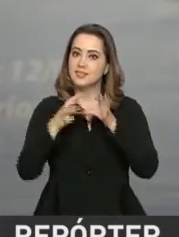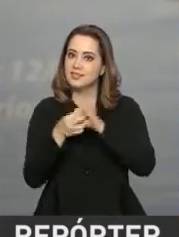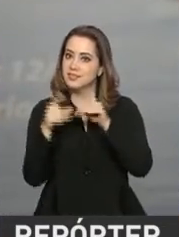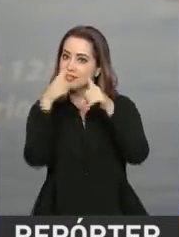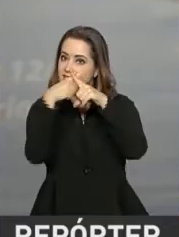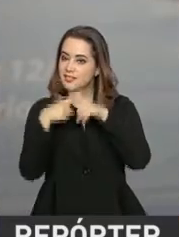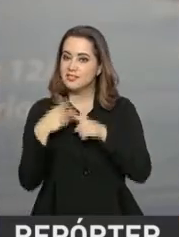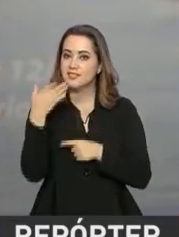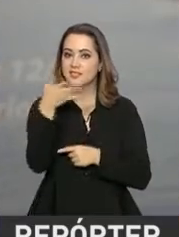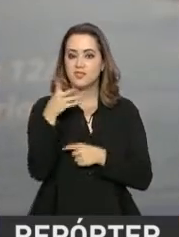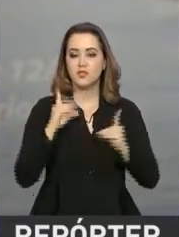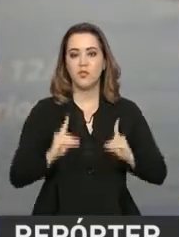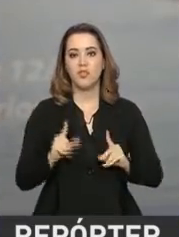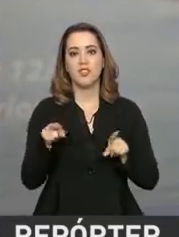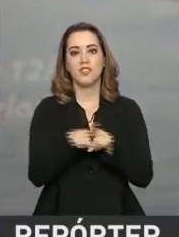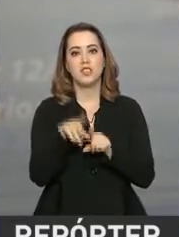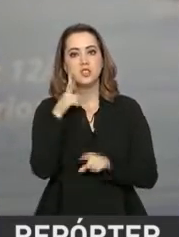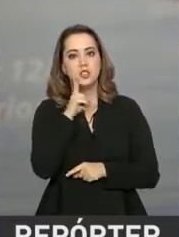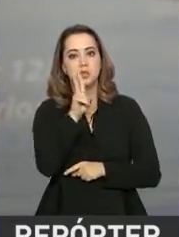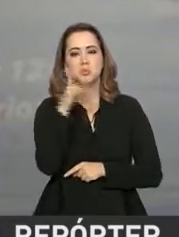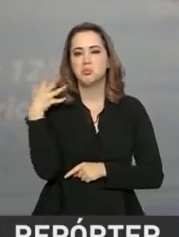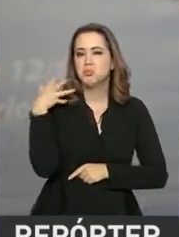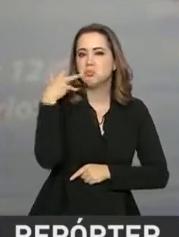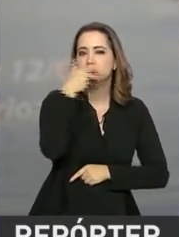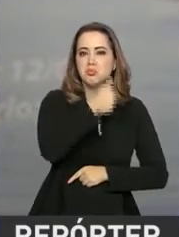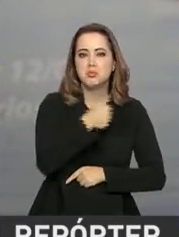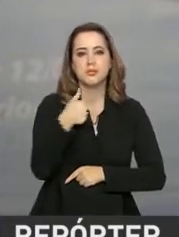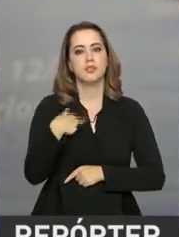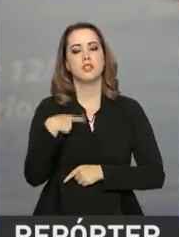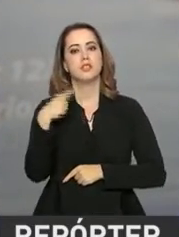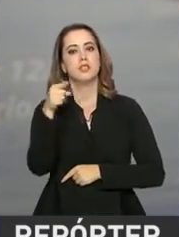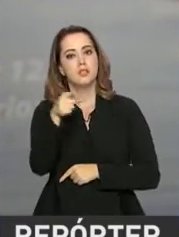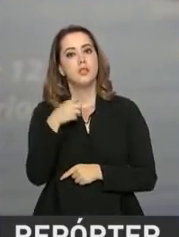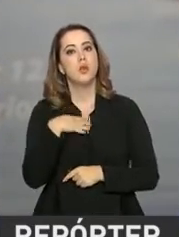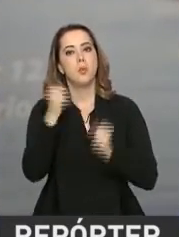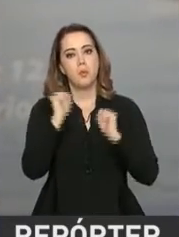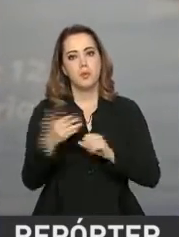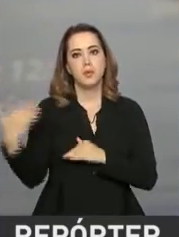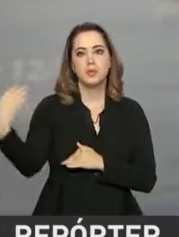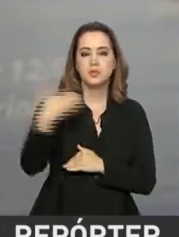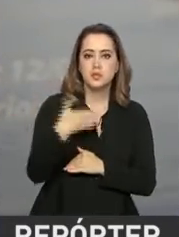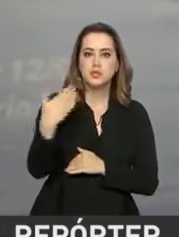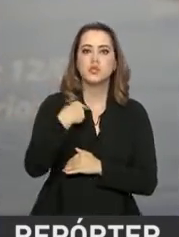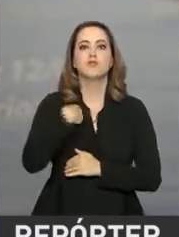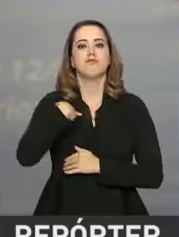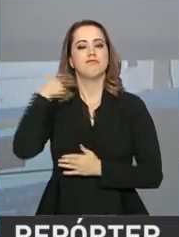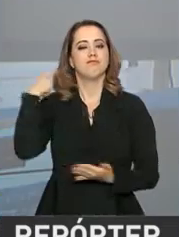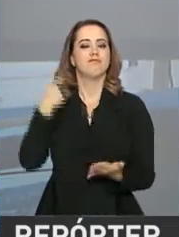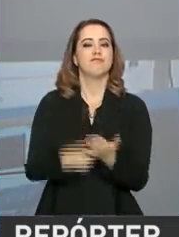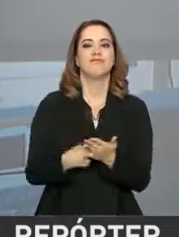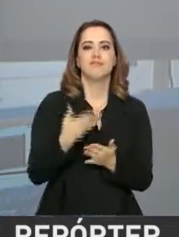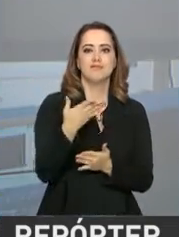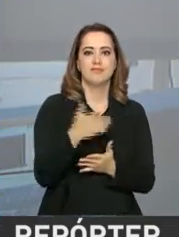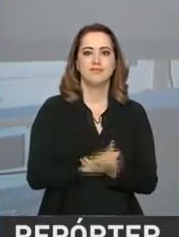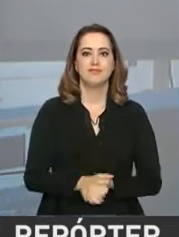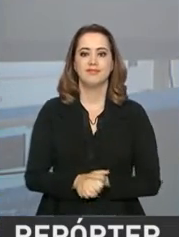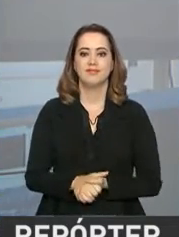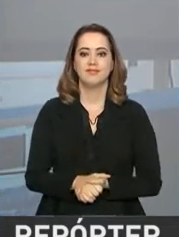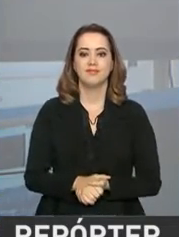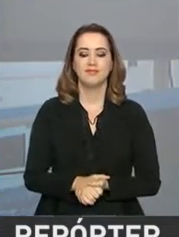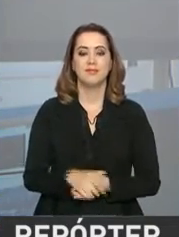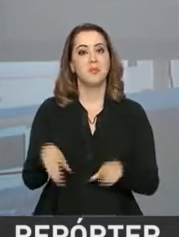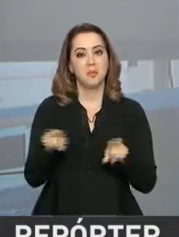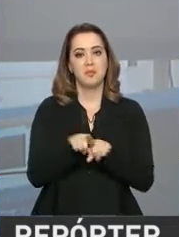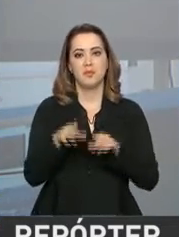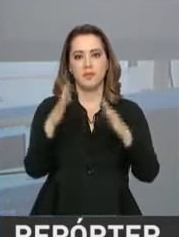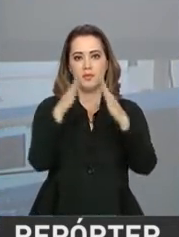que vocês não imaginam quão grande é, quão bonito é, então pode vir que eu garanto. Também na